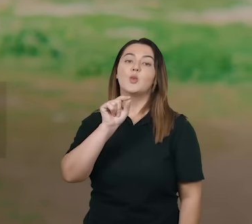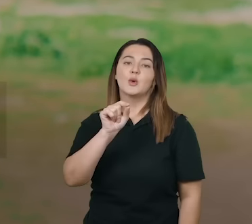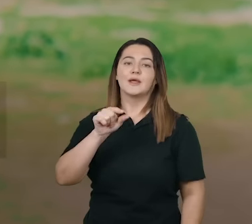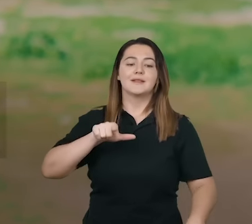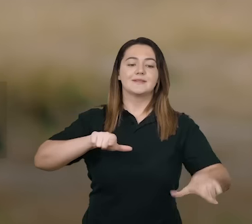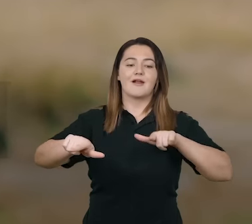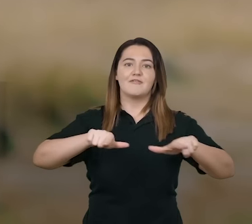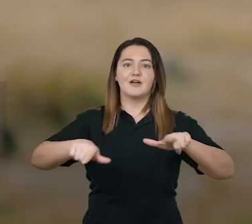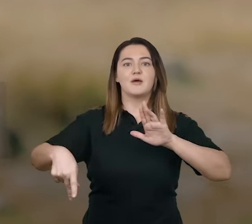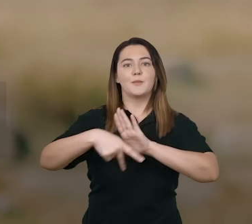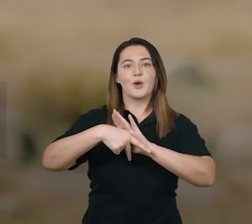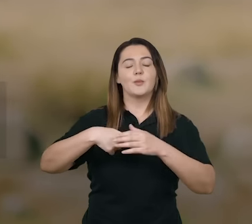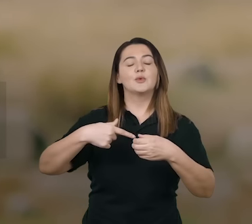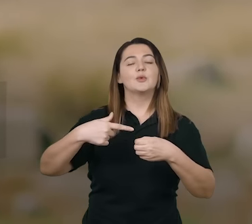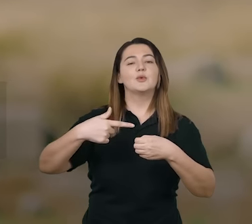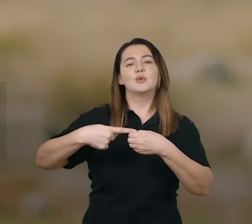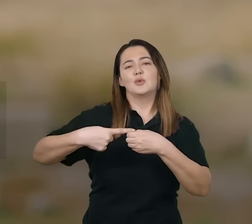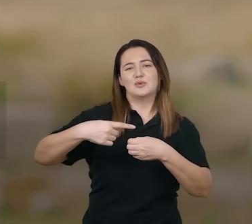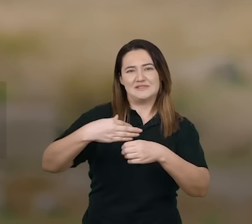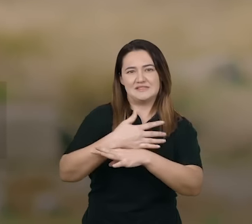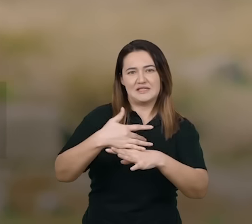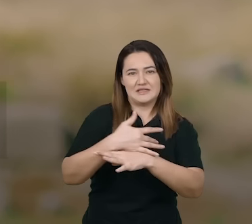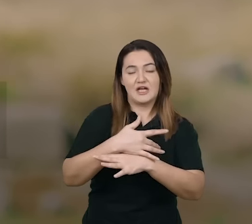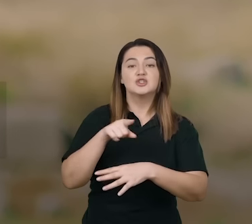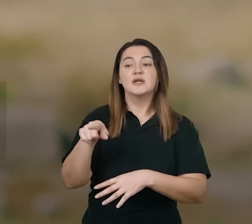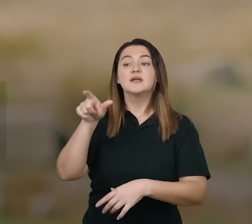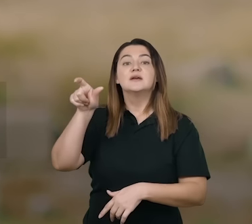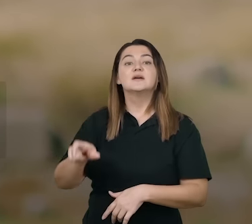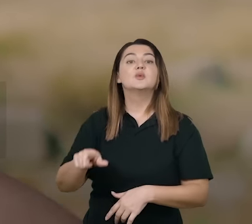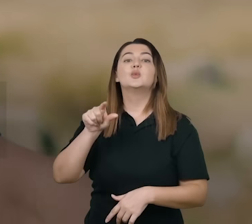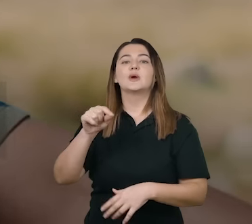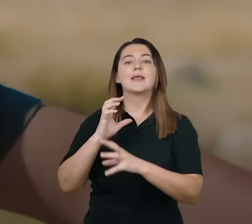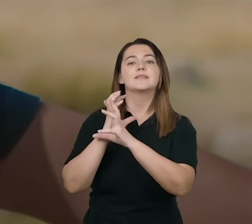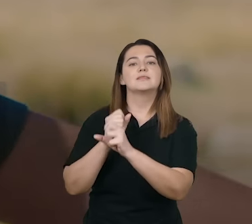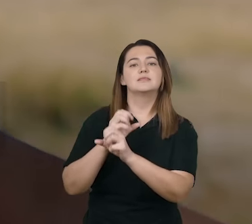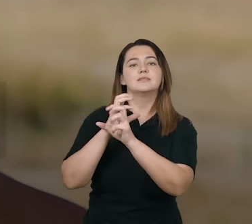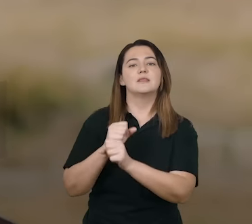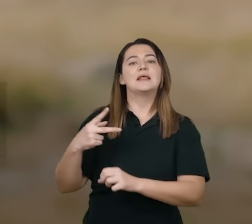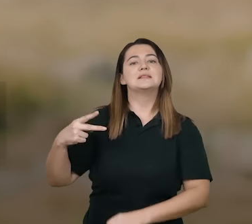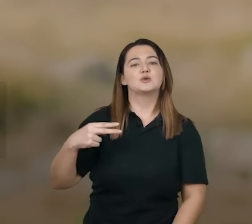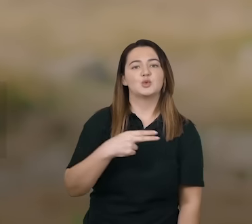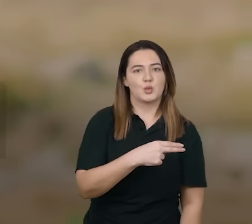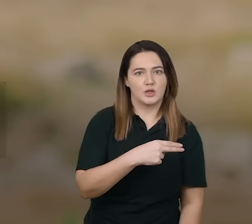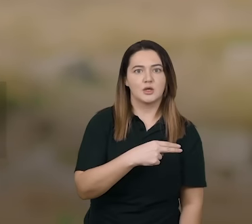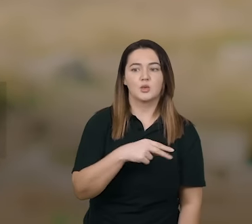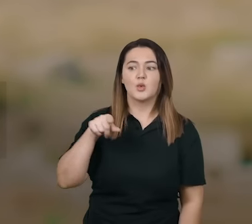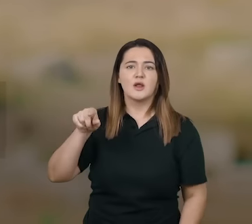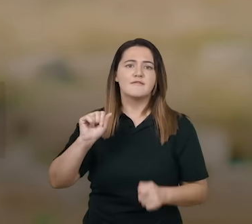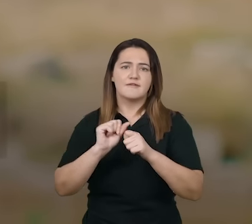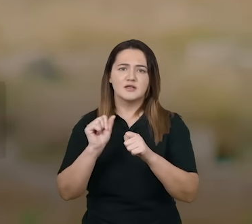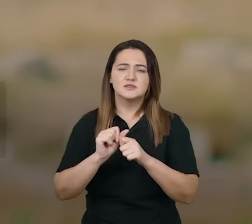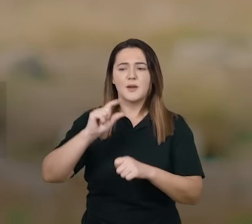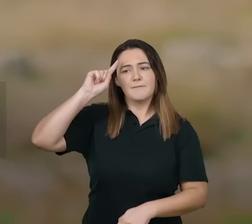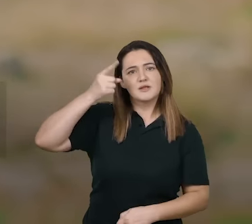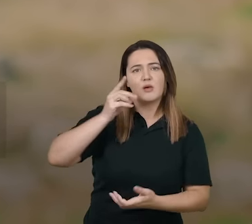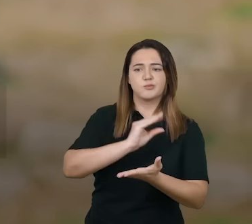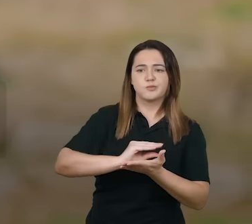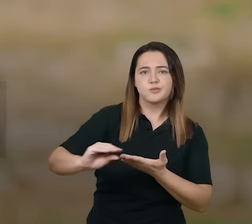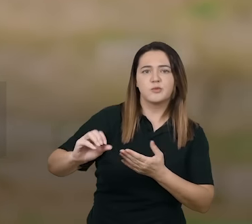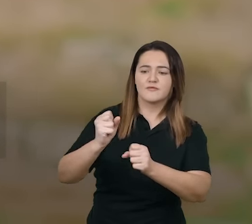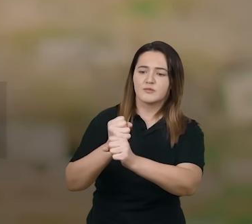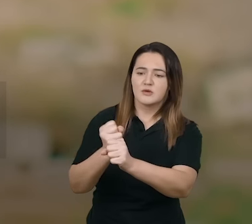da cidade, e por sua própria conta, ele mandou fazer todo esse pavimento que você está vendo. Evidentemente, naquela época, ele